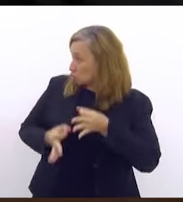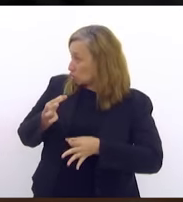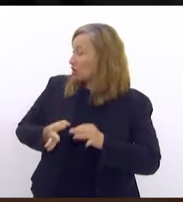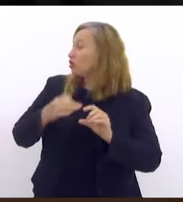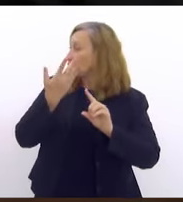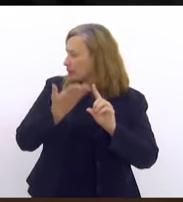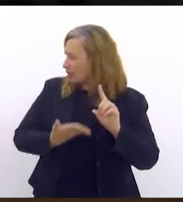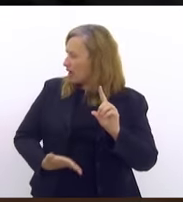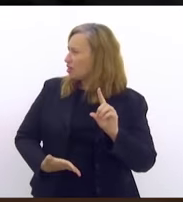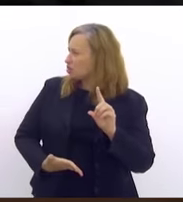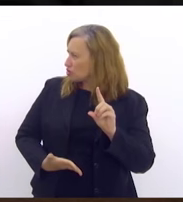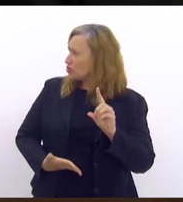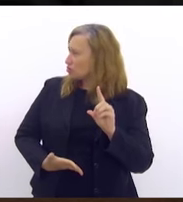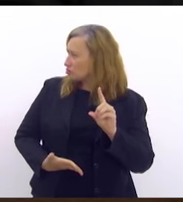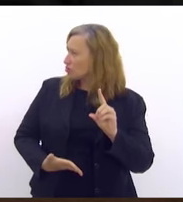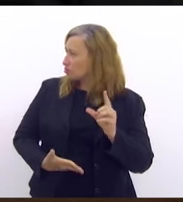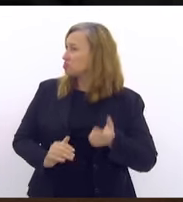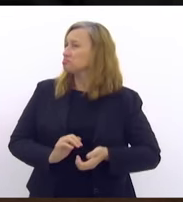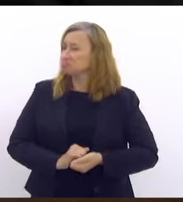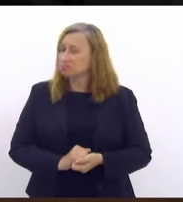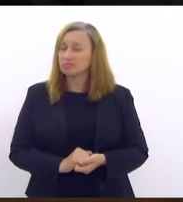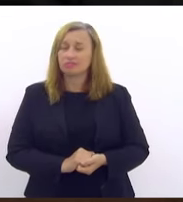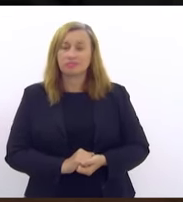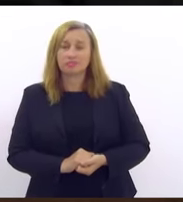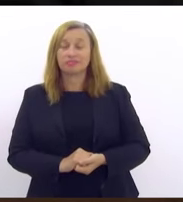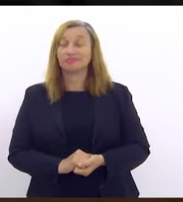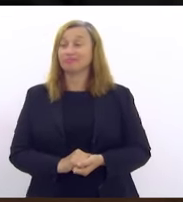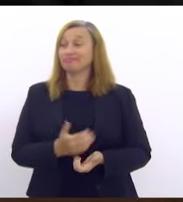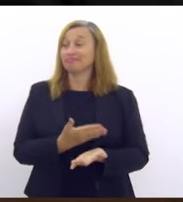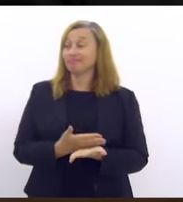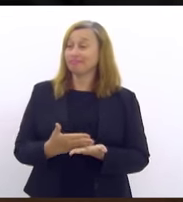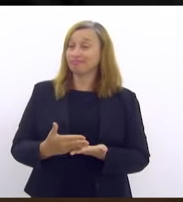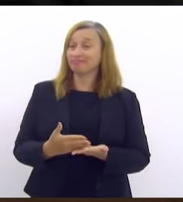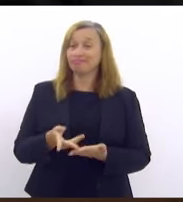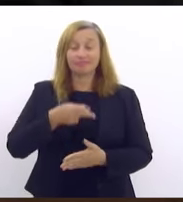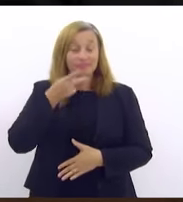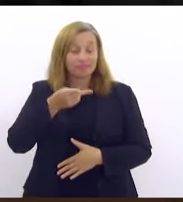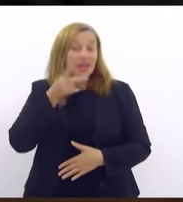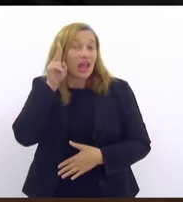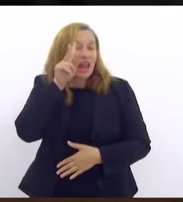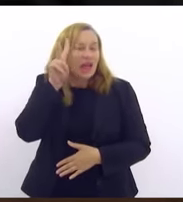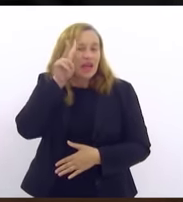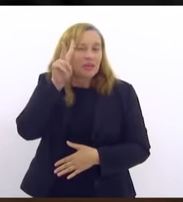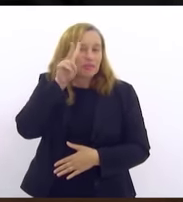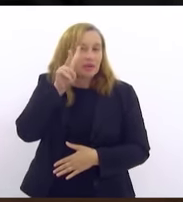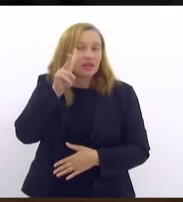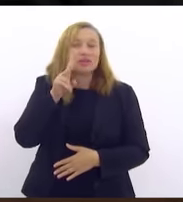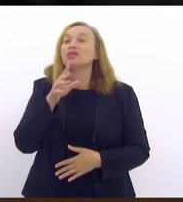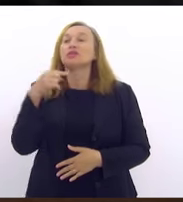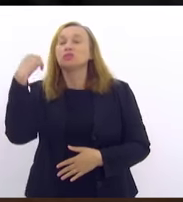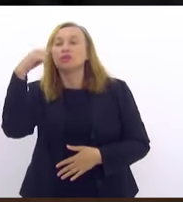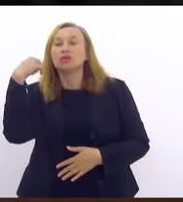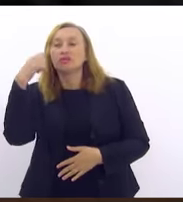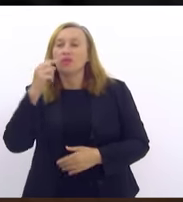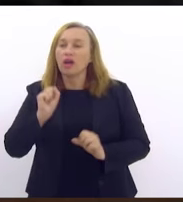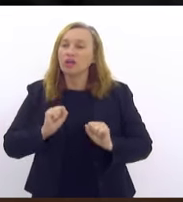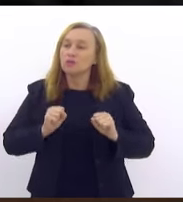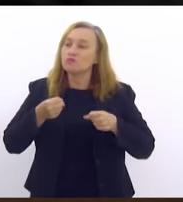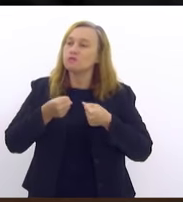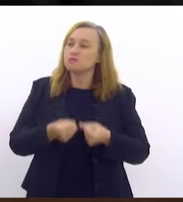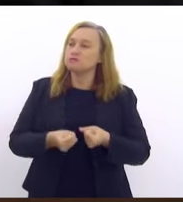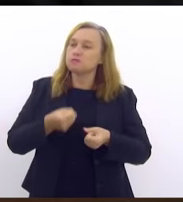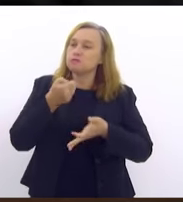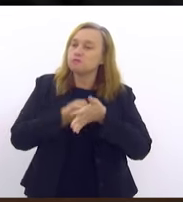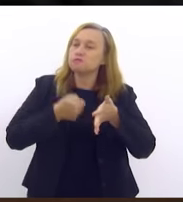relevante homenagem à vossa excelência inicio a minha fala lembrando do advogado combativo que